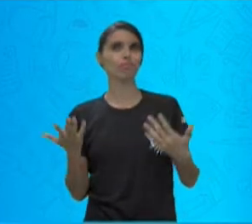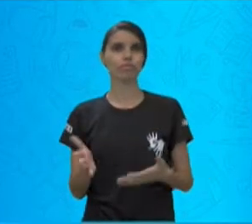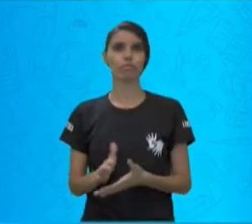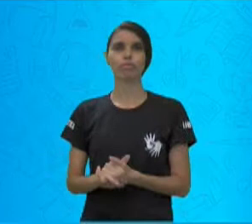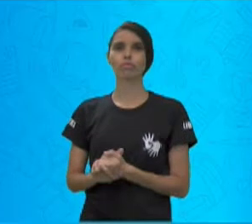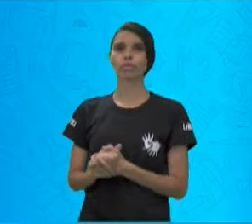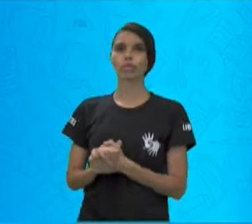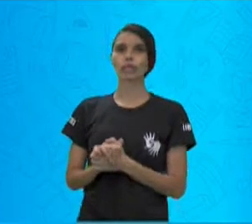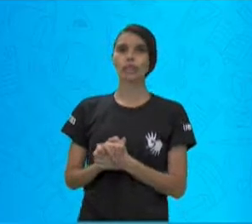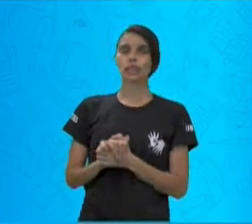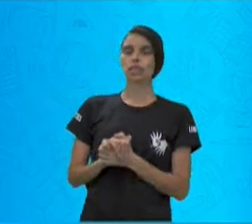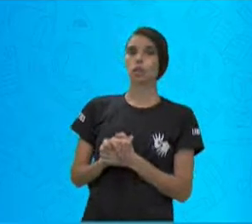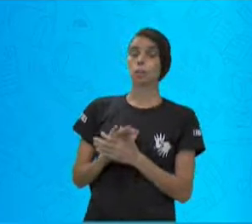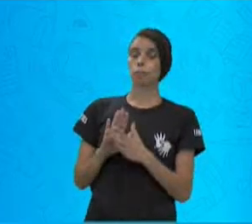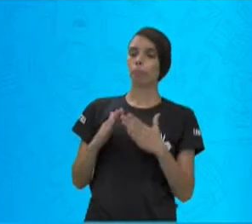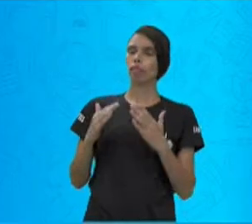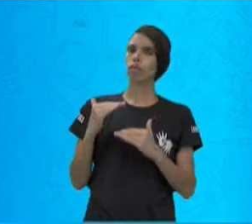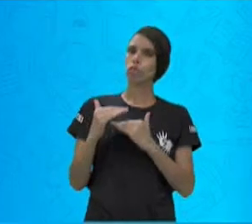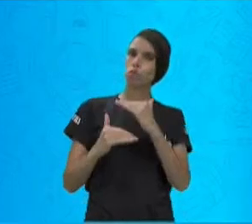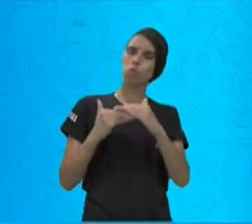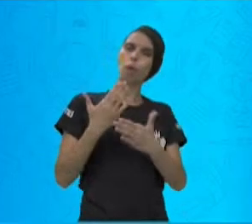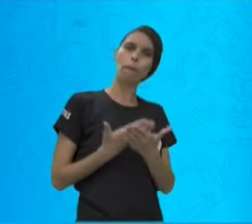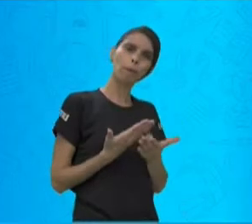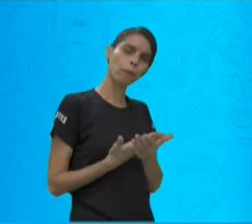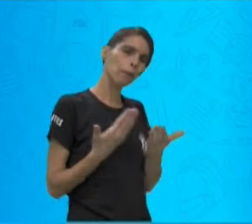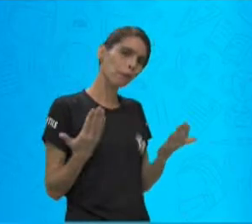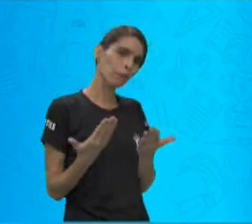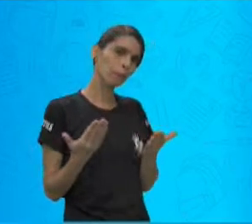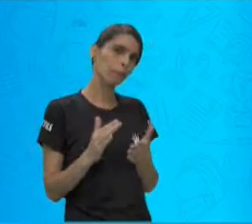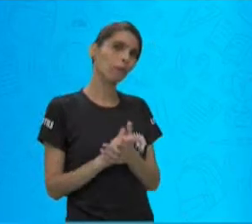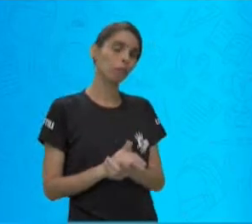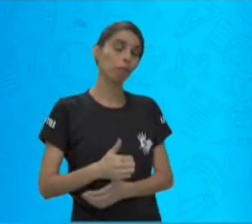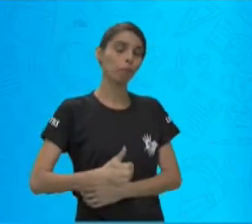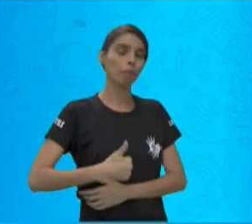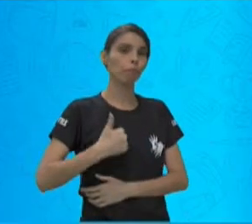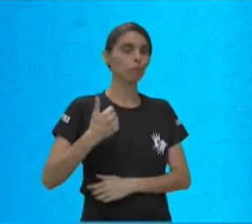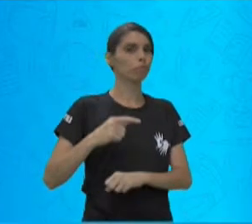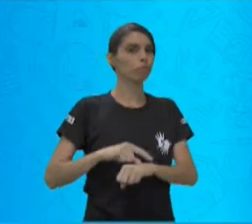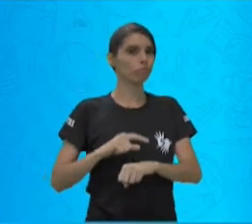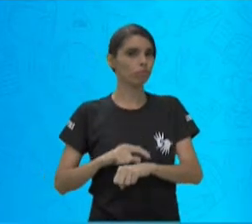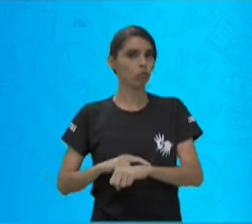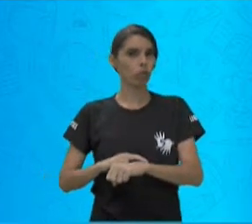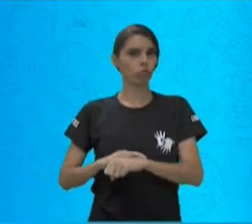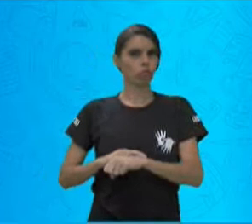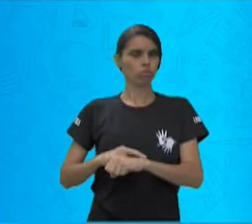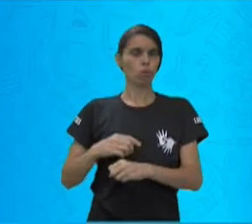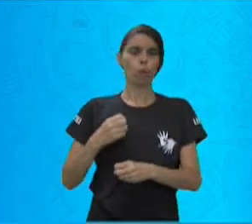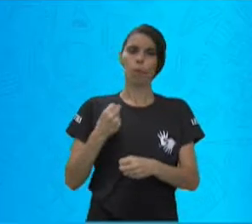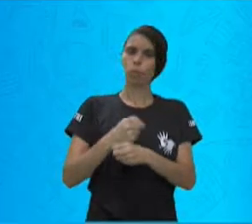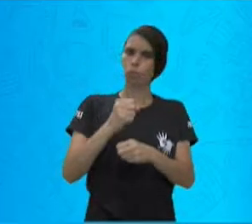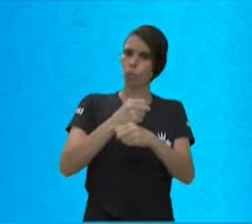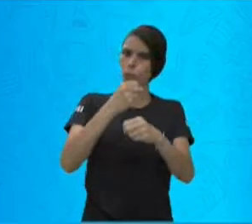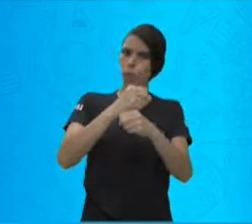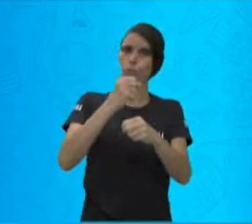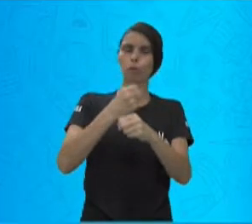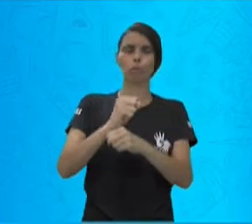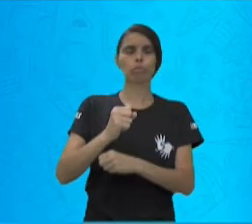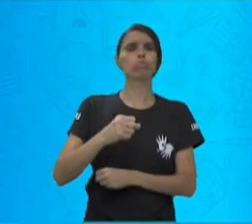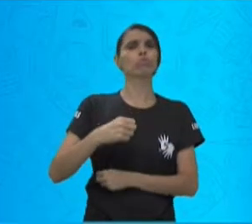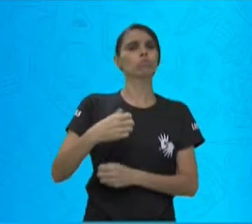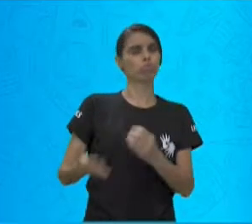e o desenvolvimento da nossa aula a primeira parte construção da peteca com materiais